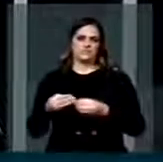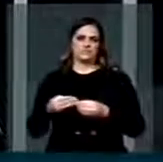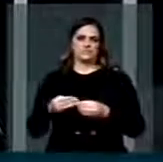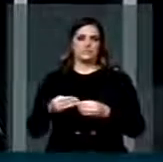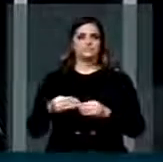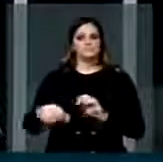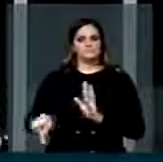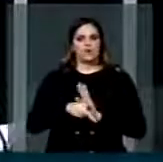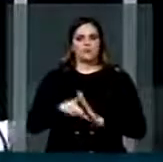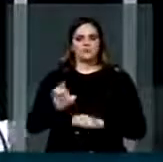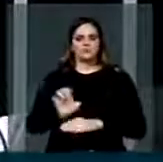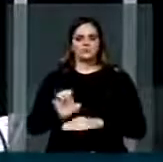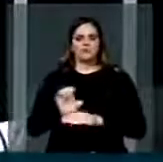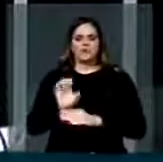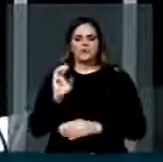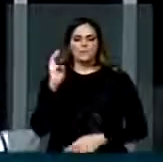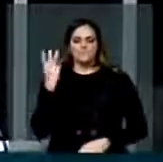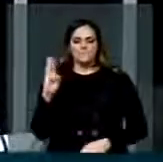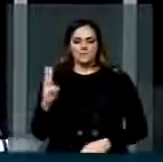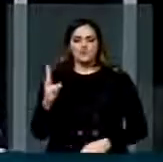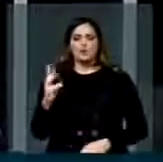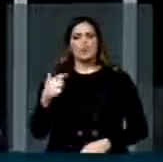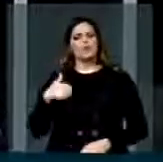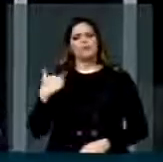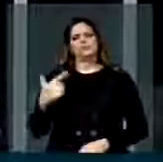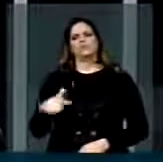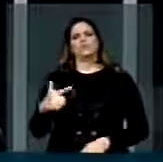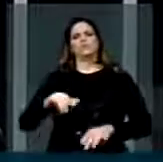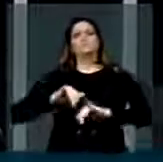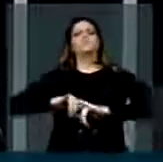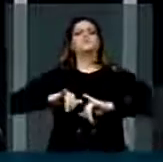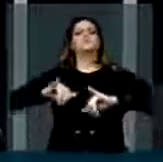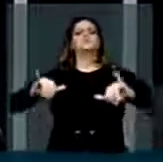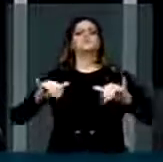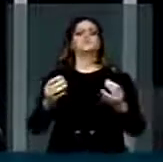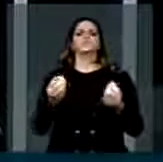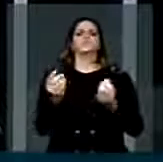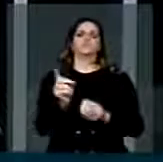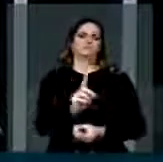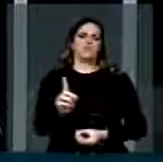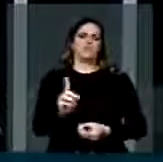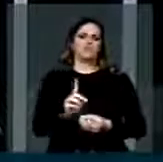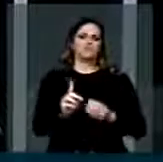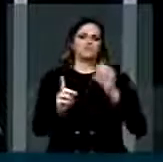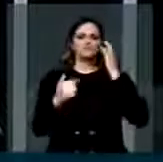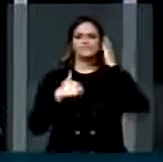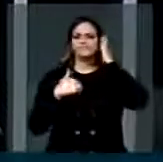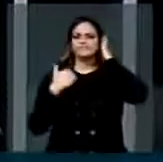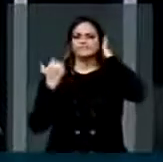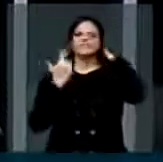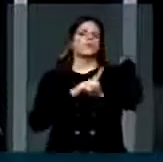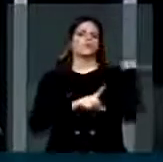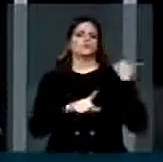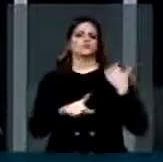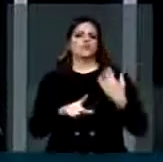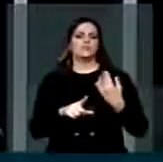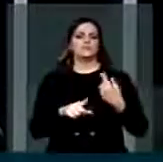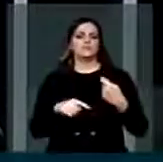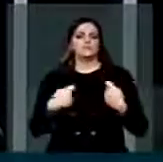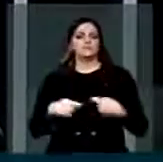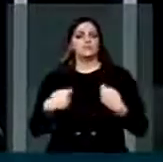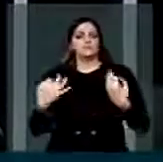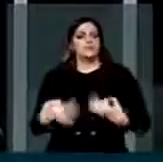Maranhão. Como eu não tenho mídia, nós não conseguimos divulgar como